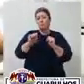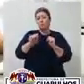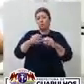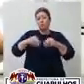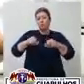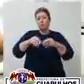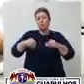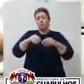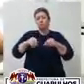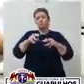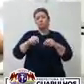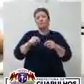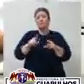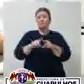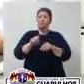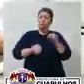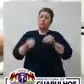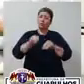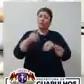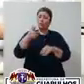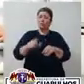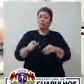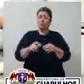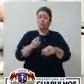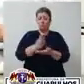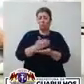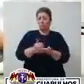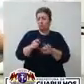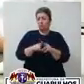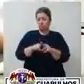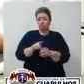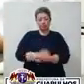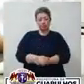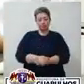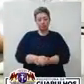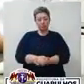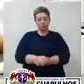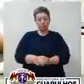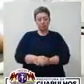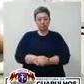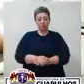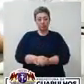depois vocês podem esfarelar ela e também fazer mais alguns bolos de pote também.